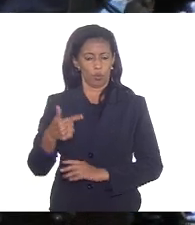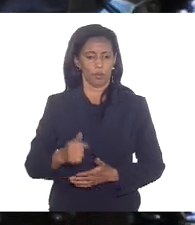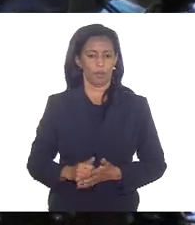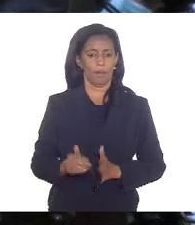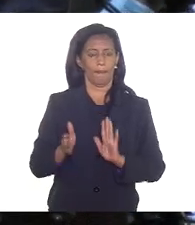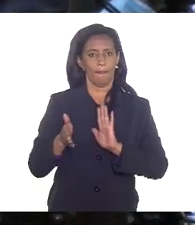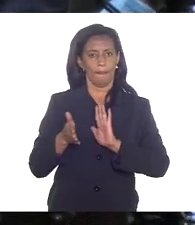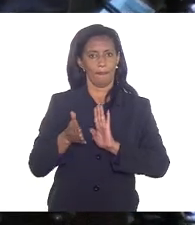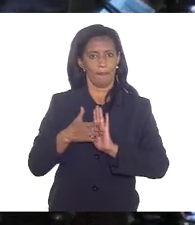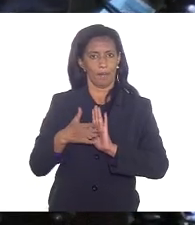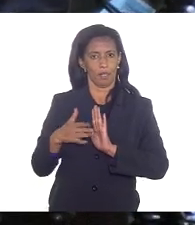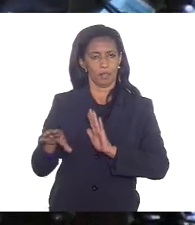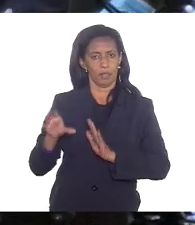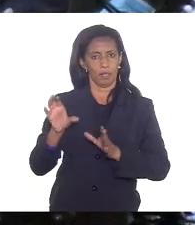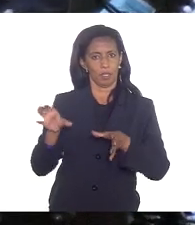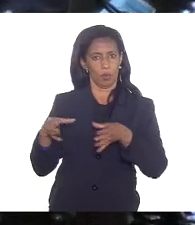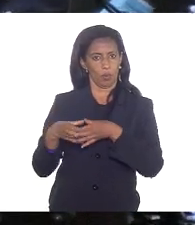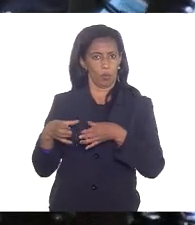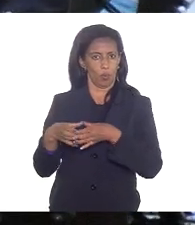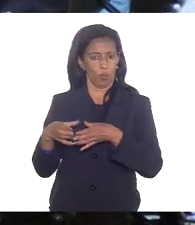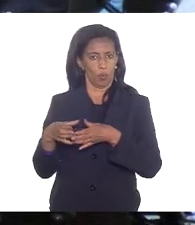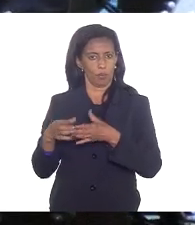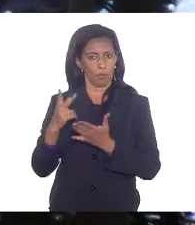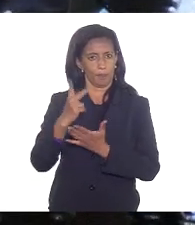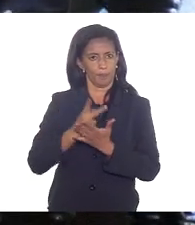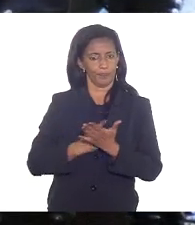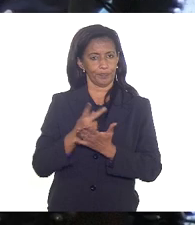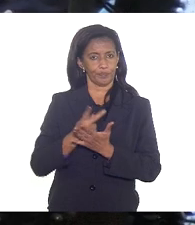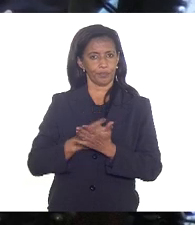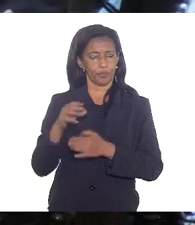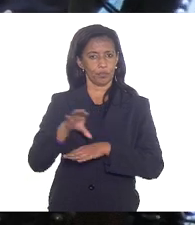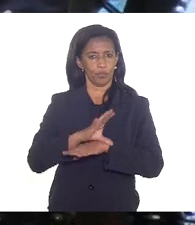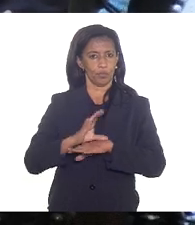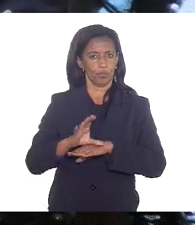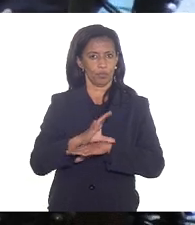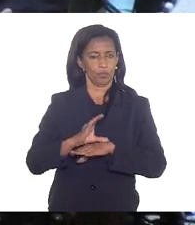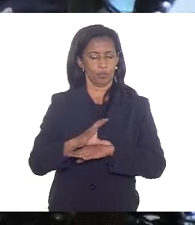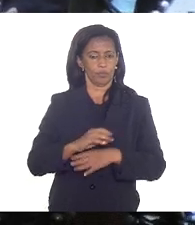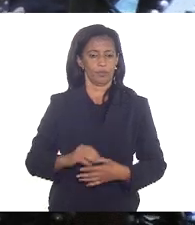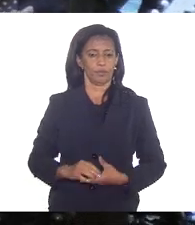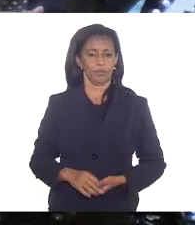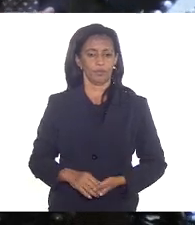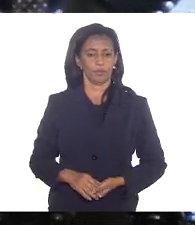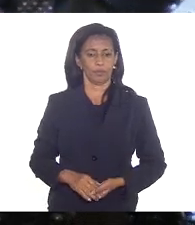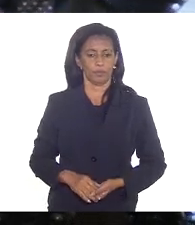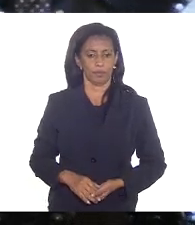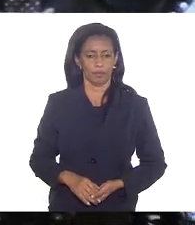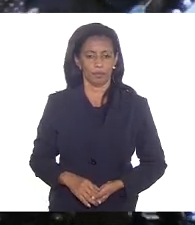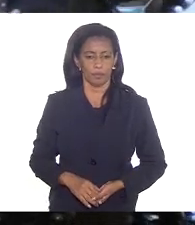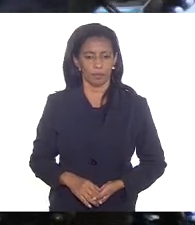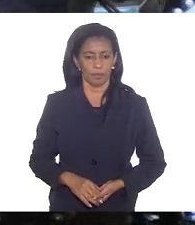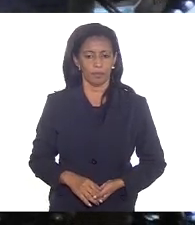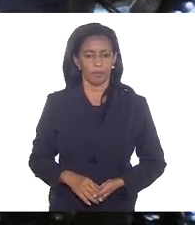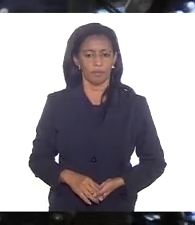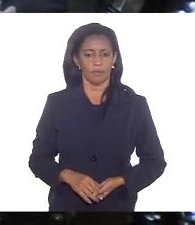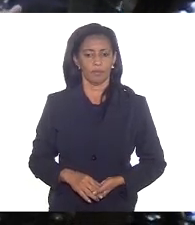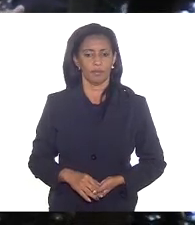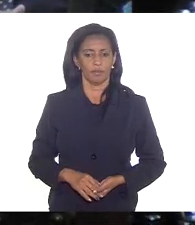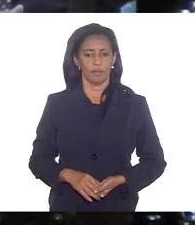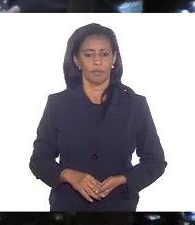pendente de pareceres da comissão parecida a comissão de vendas funcionais eventos a deputada